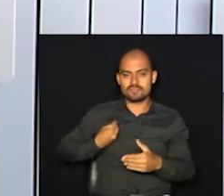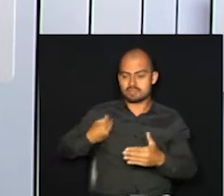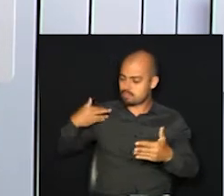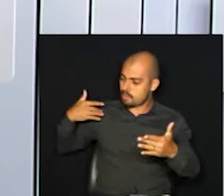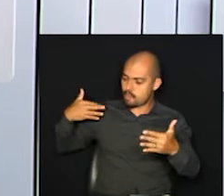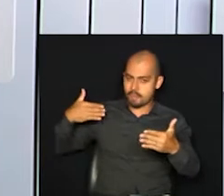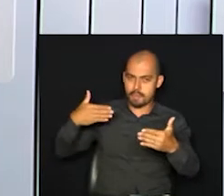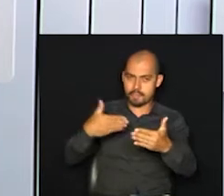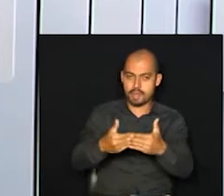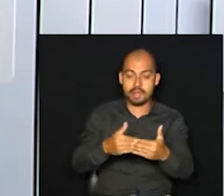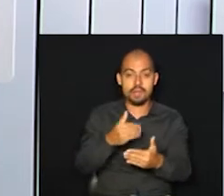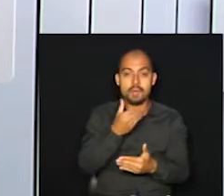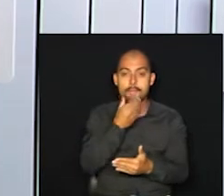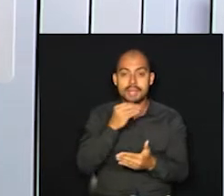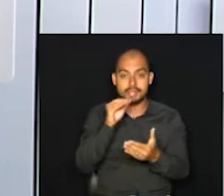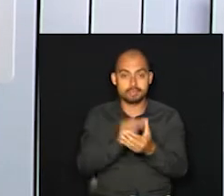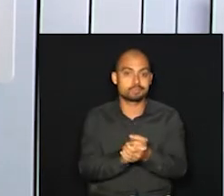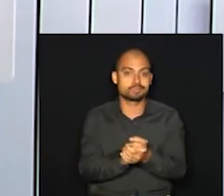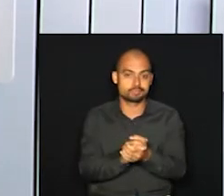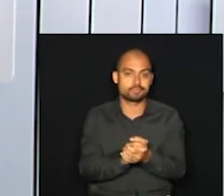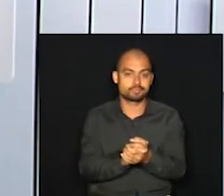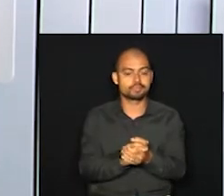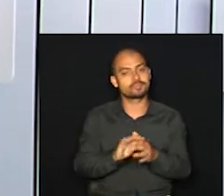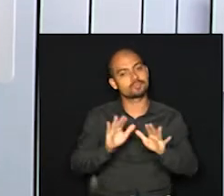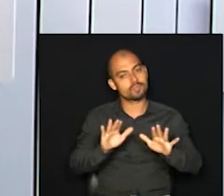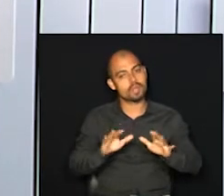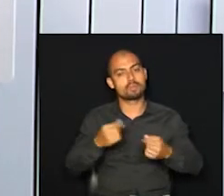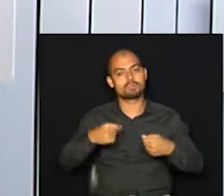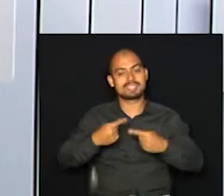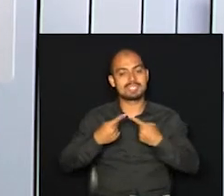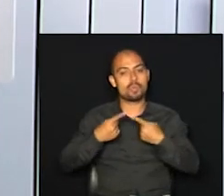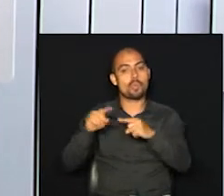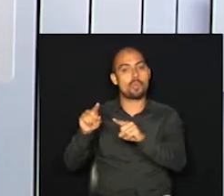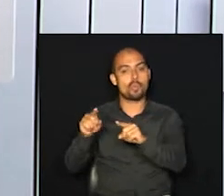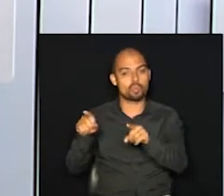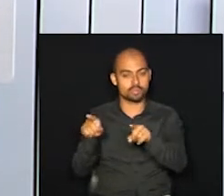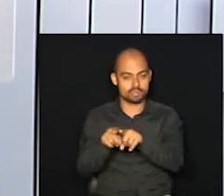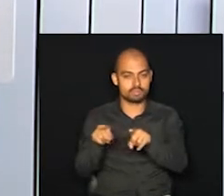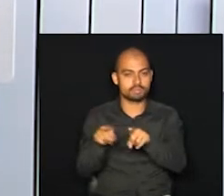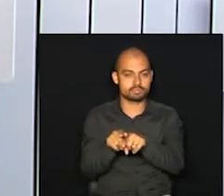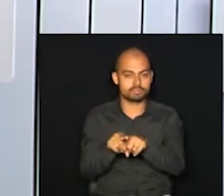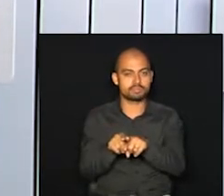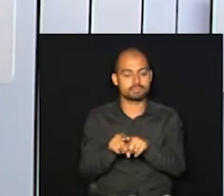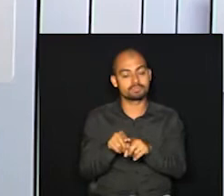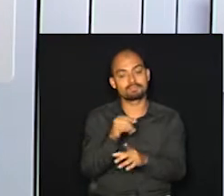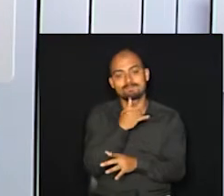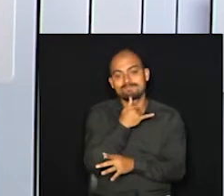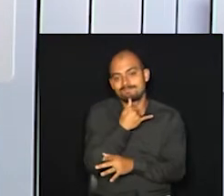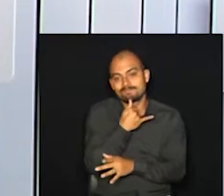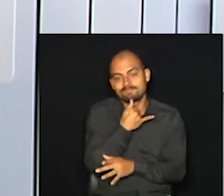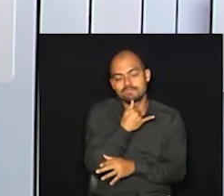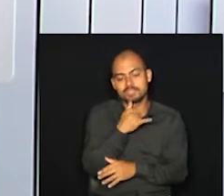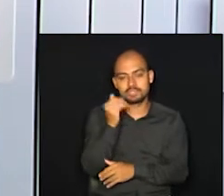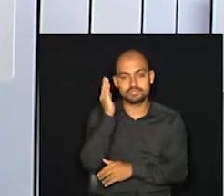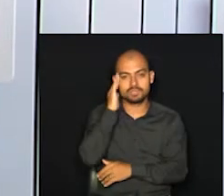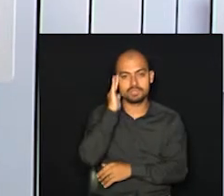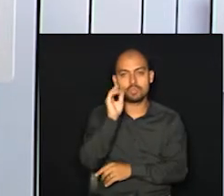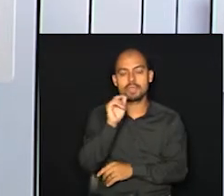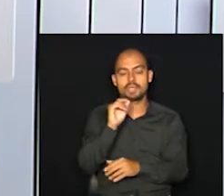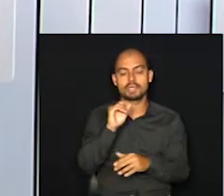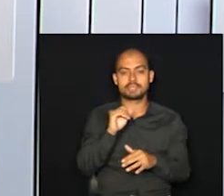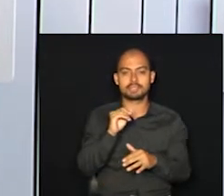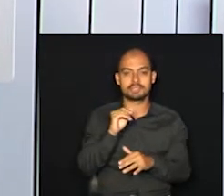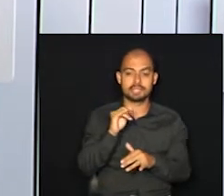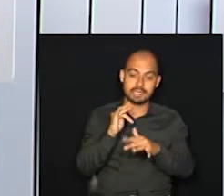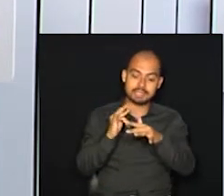companheiro. Então, isso é algo que tem que ser combatido também. A gente sabe que, infelizmente, a internet ela não chegou